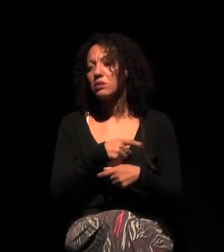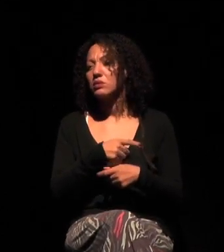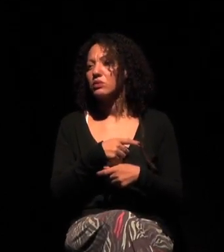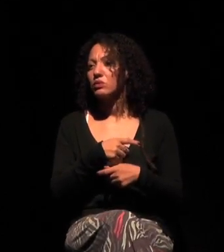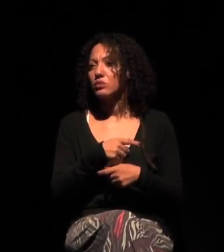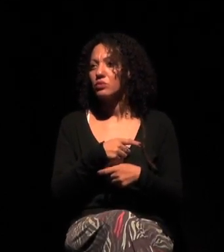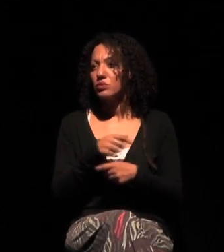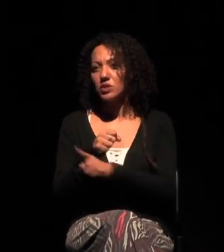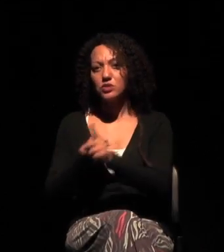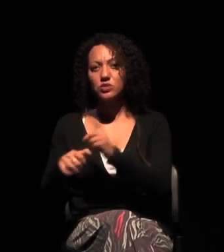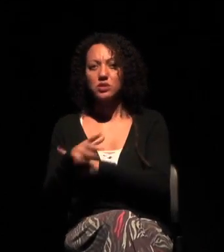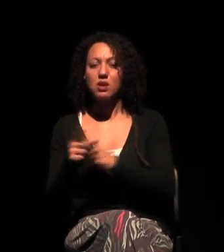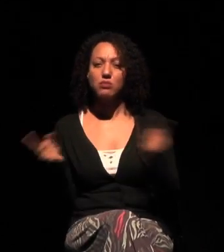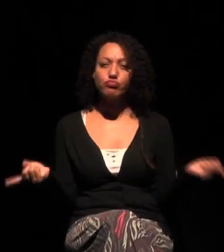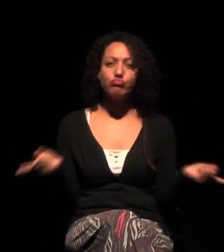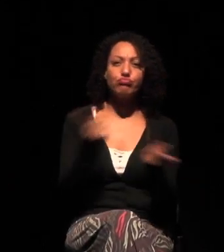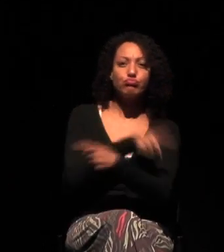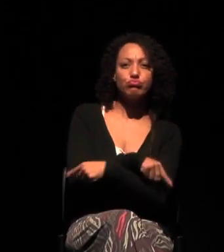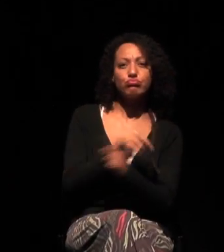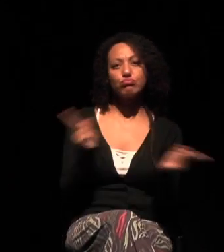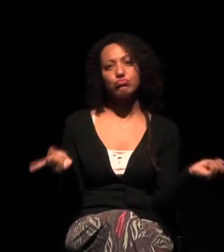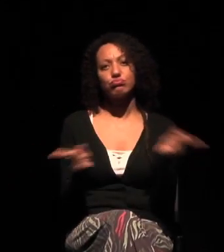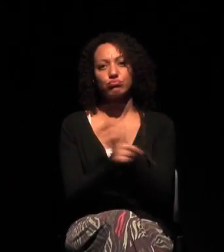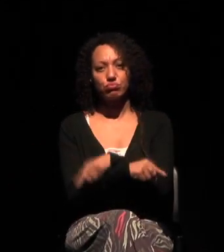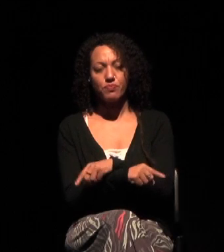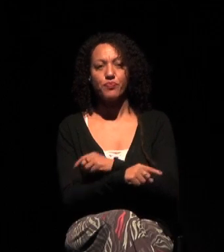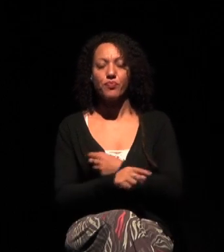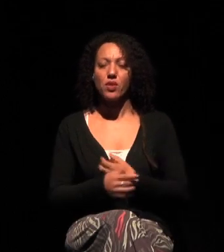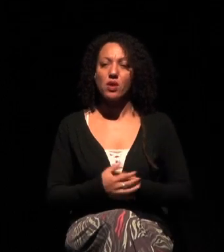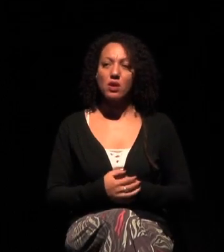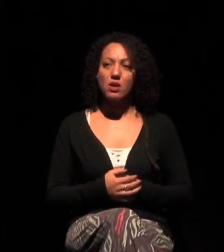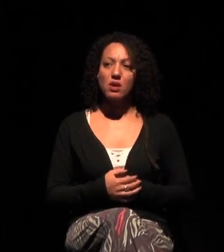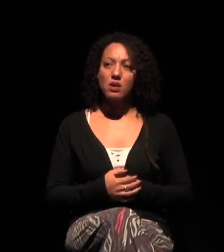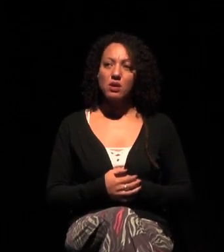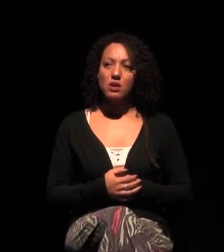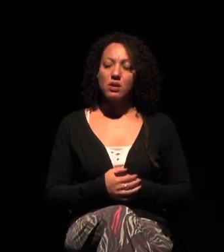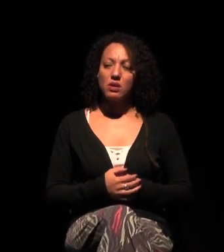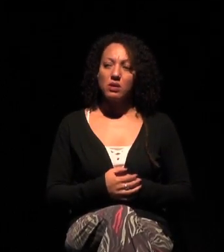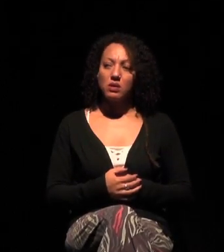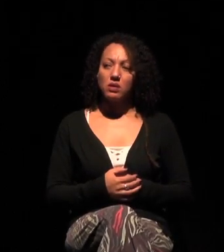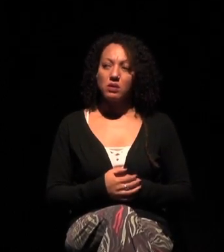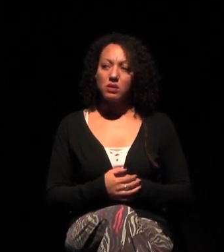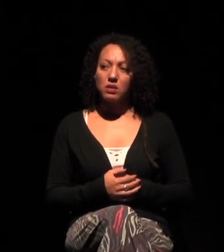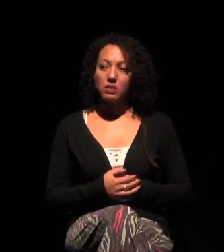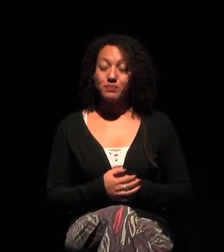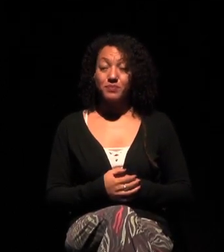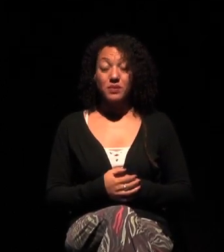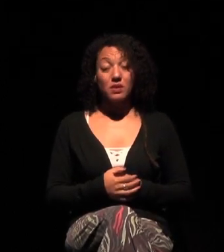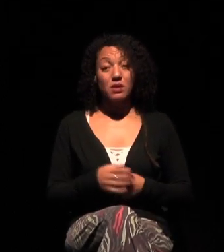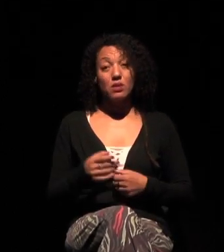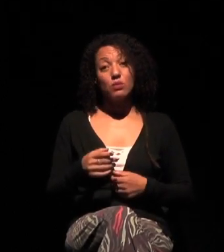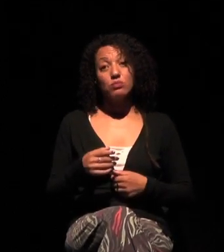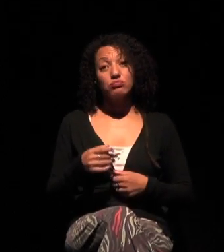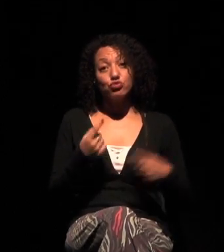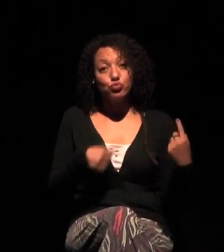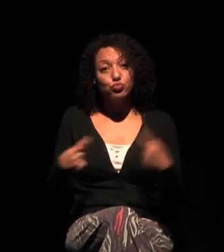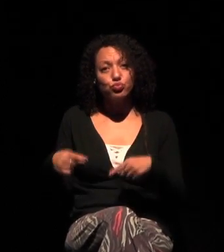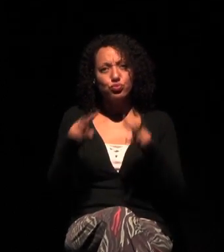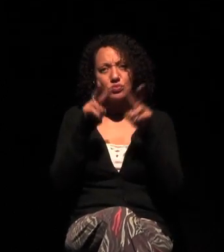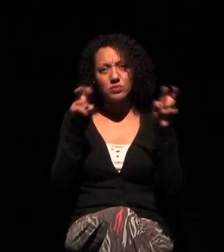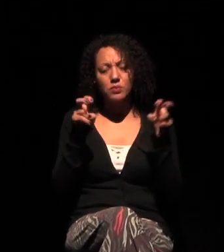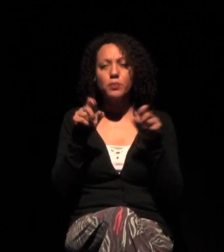observado como um todo é o velho do ex tão do que a